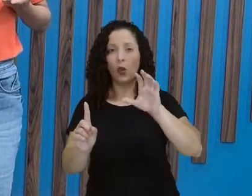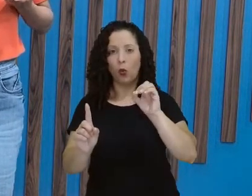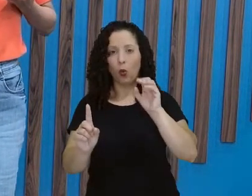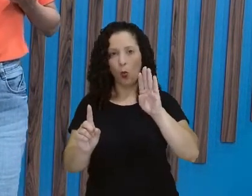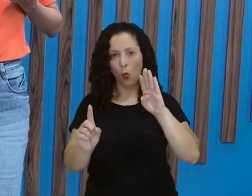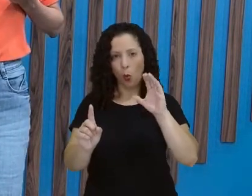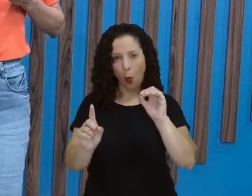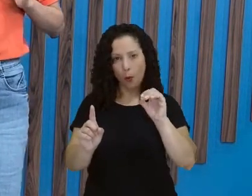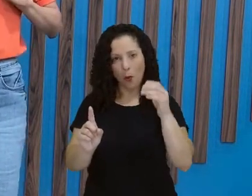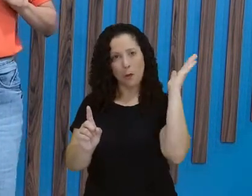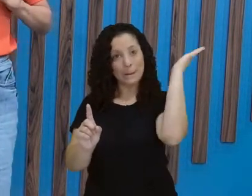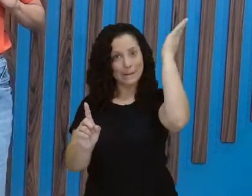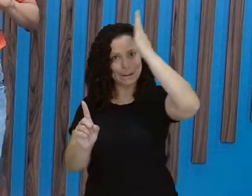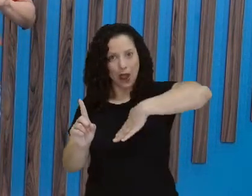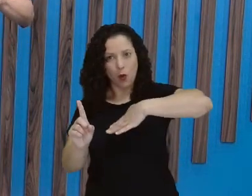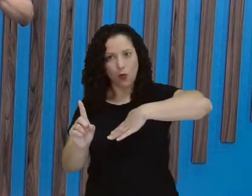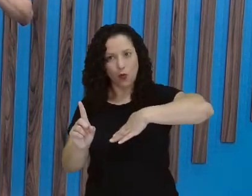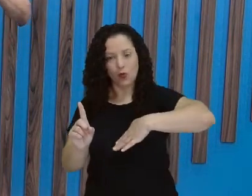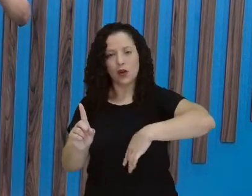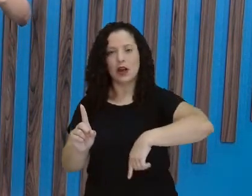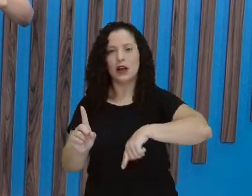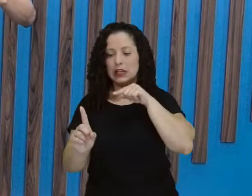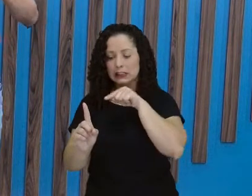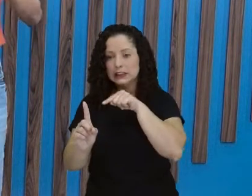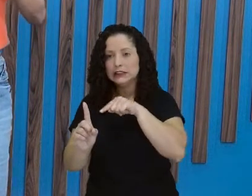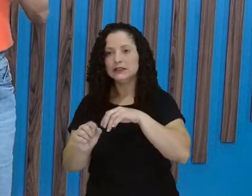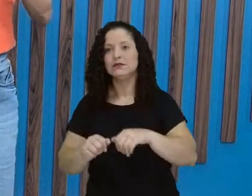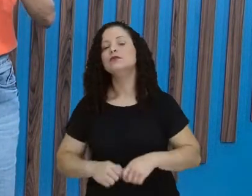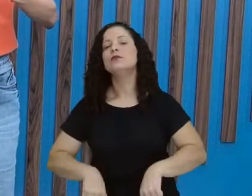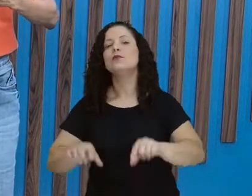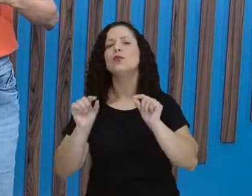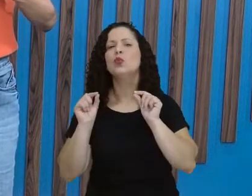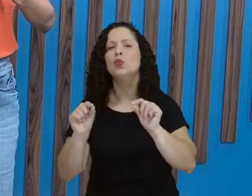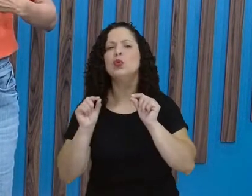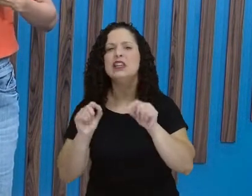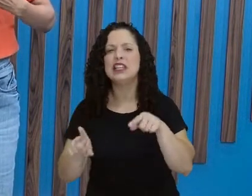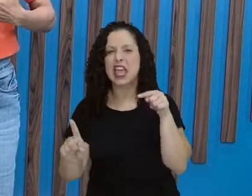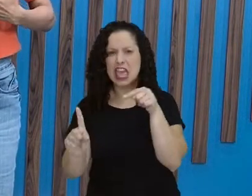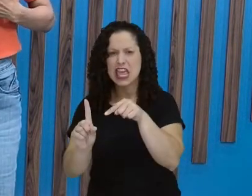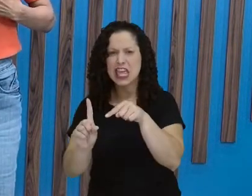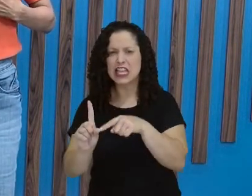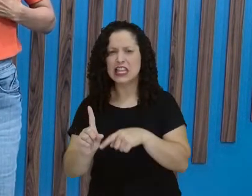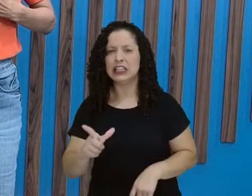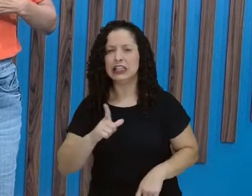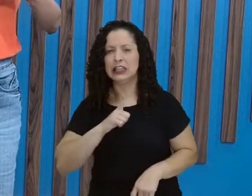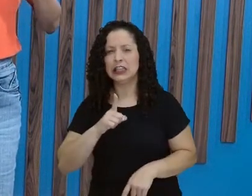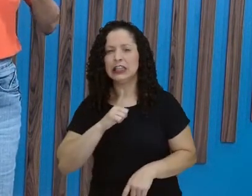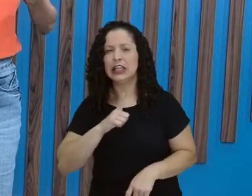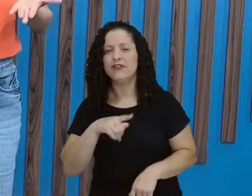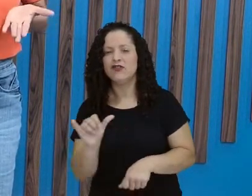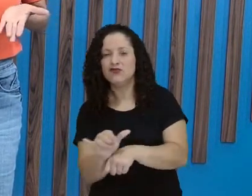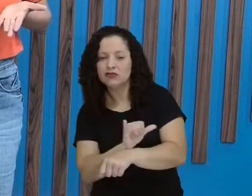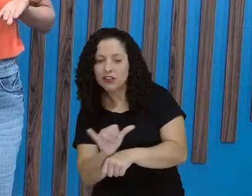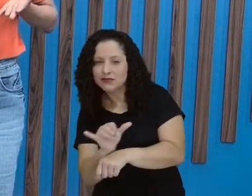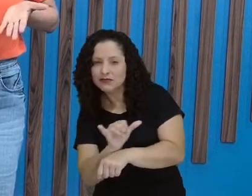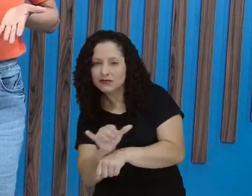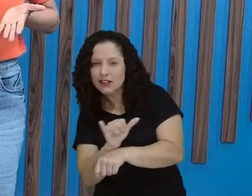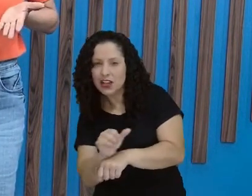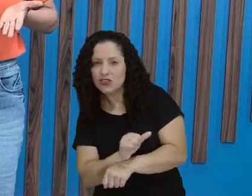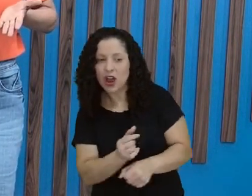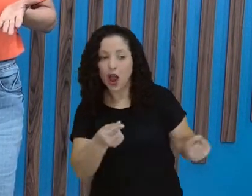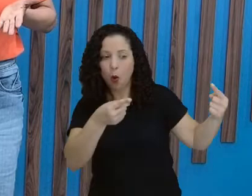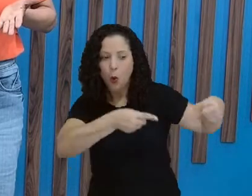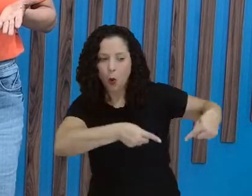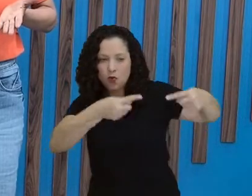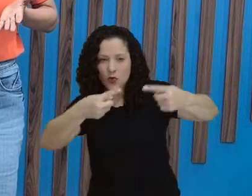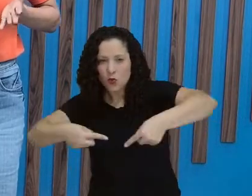mau. Olha só. E ele teve algumas investidas contra os porquinhos. Lembram